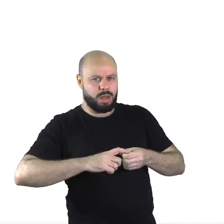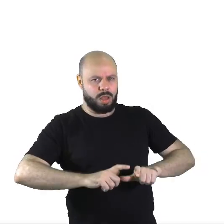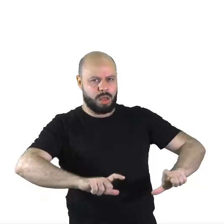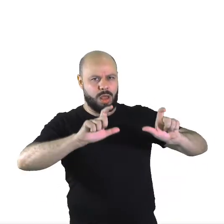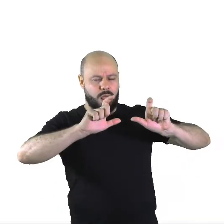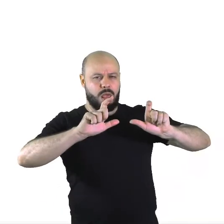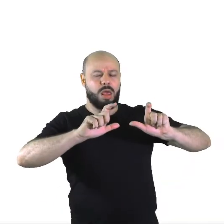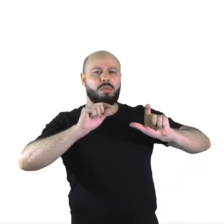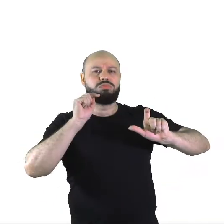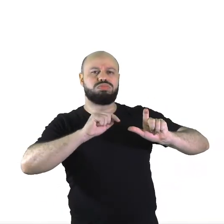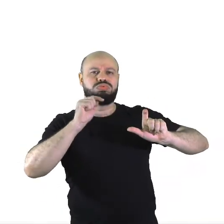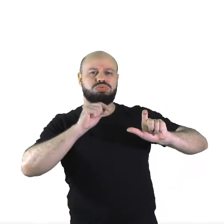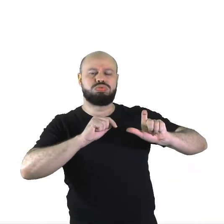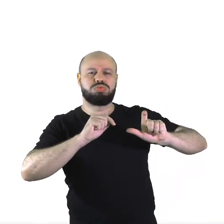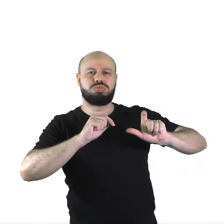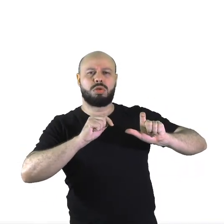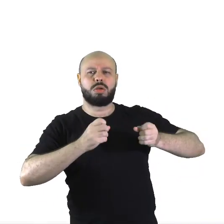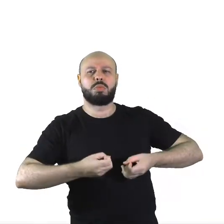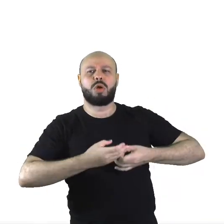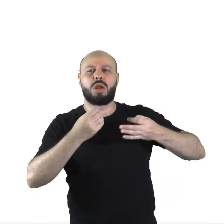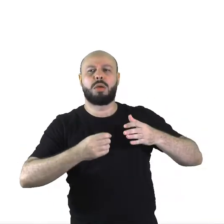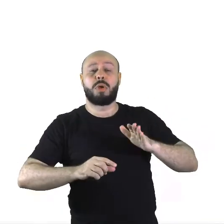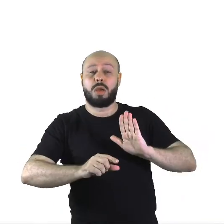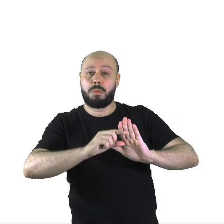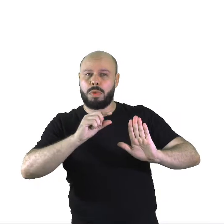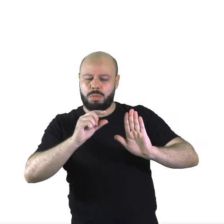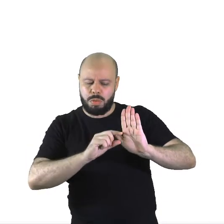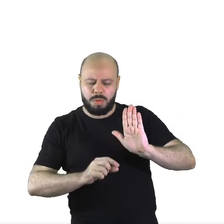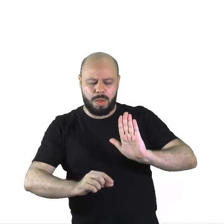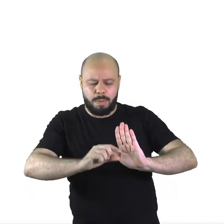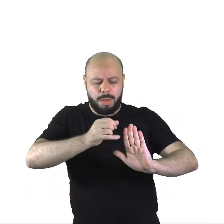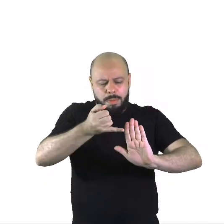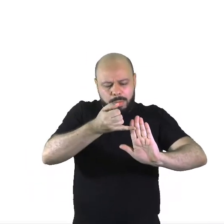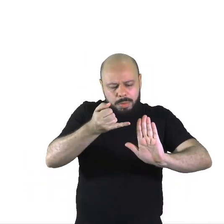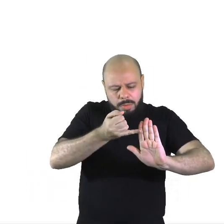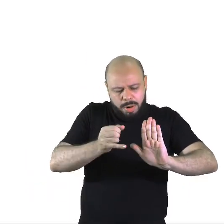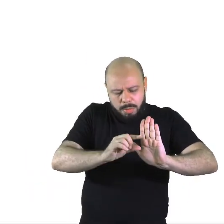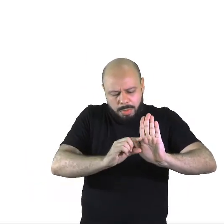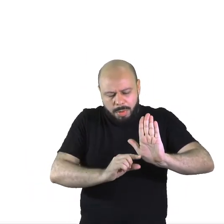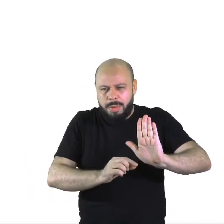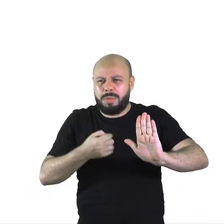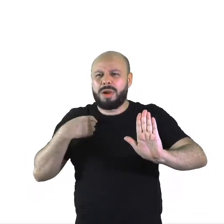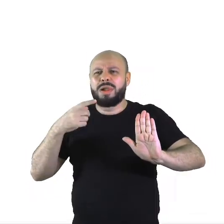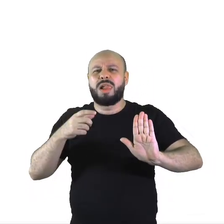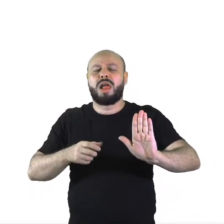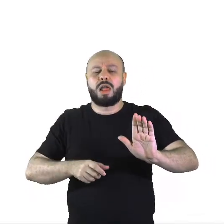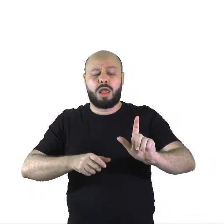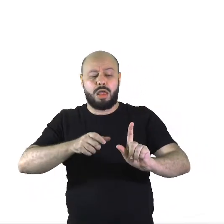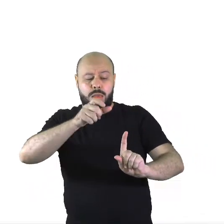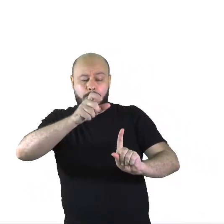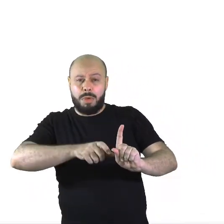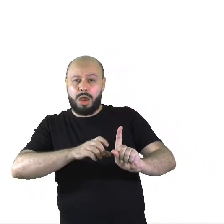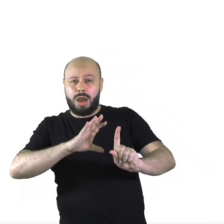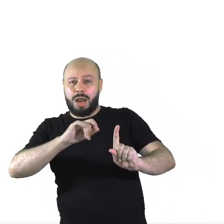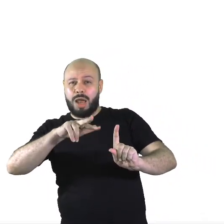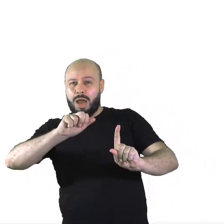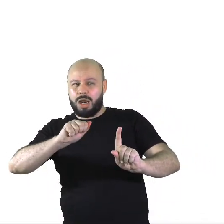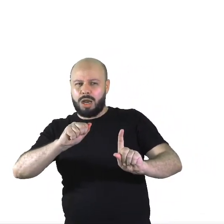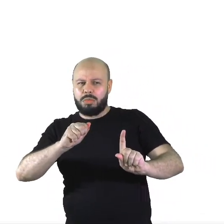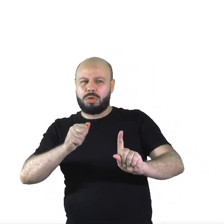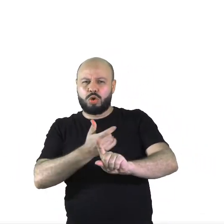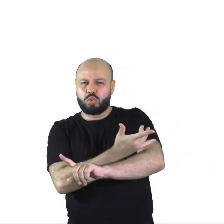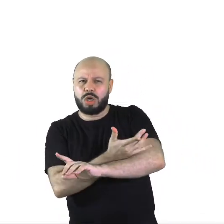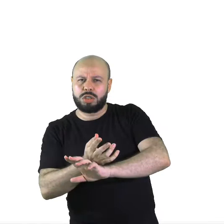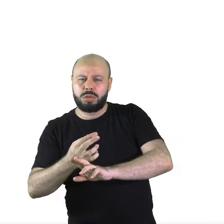aí são as primeiras estrofes do poema, né, os primeiros versos. E aí você vê que tem a personagem Clara passeando no jardim,